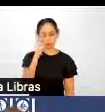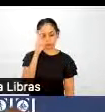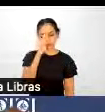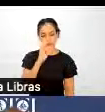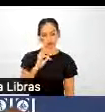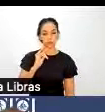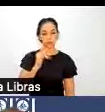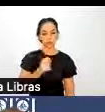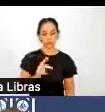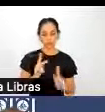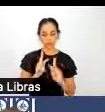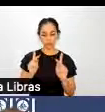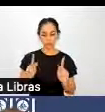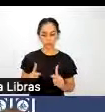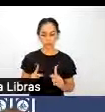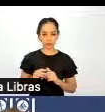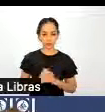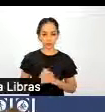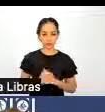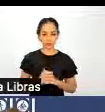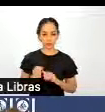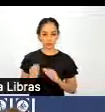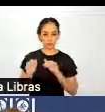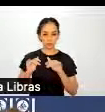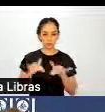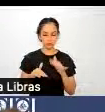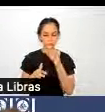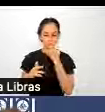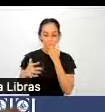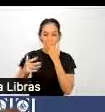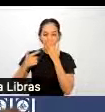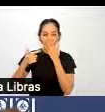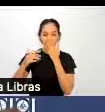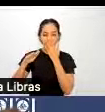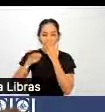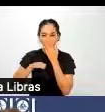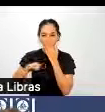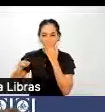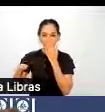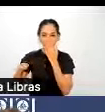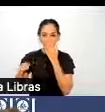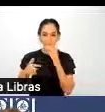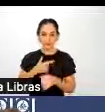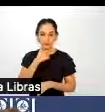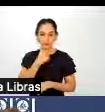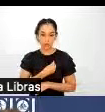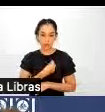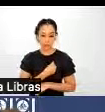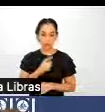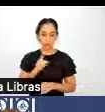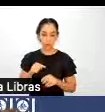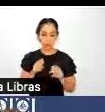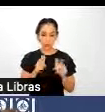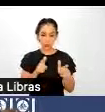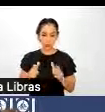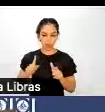desses programas de ocupação de vagas em um dia, né? As vagas vivas, ou o Parking Day, que a gente chama, que é aquele